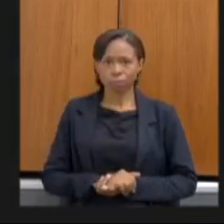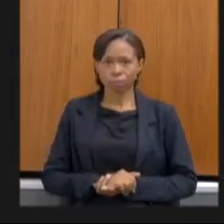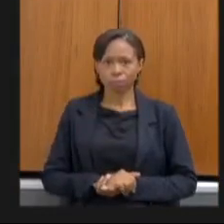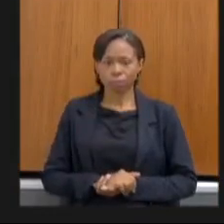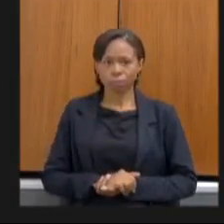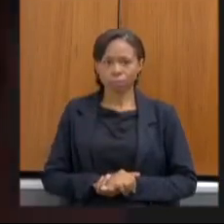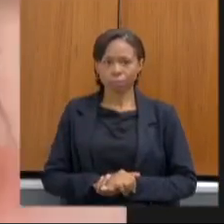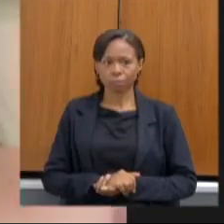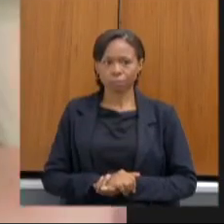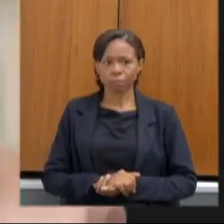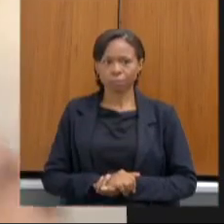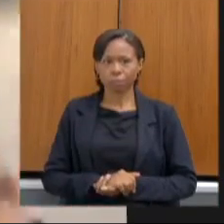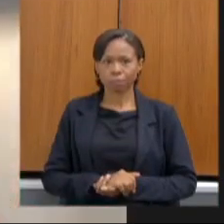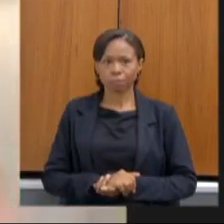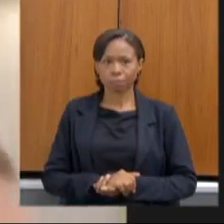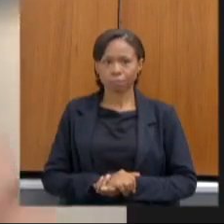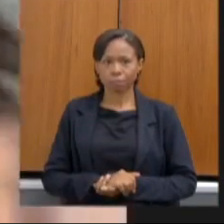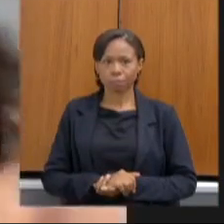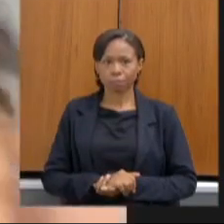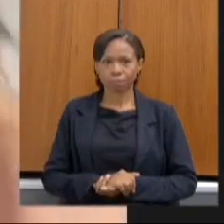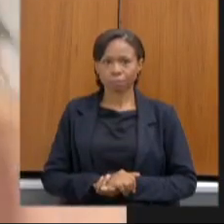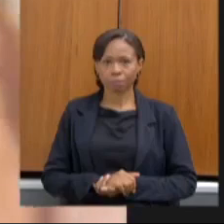mas eu